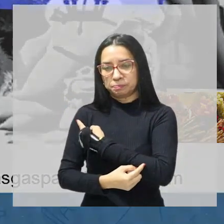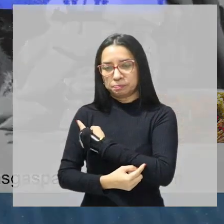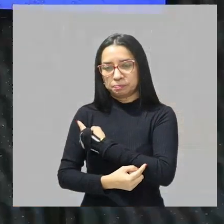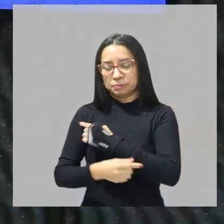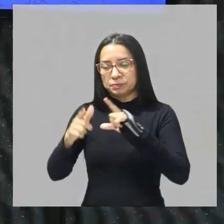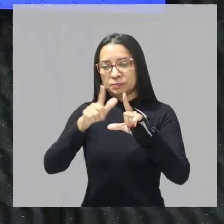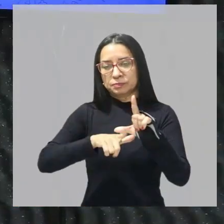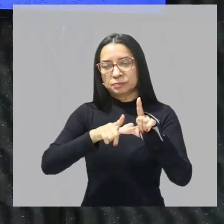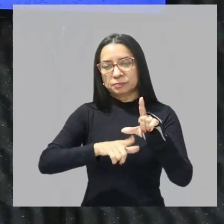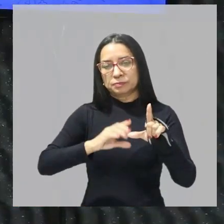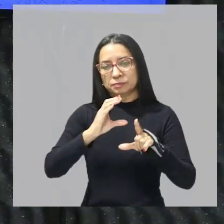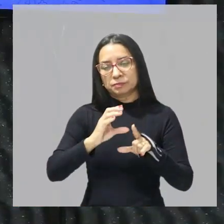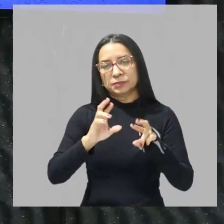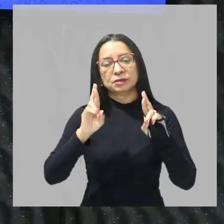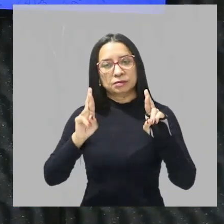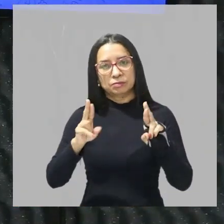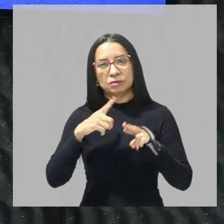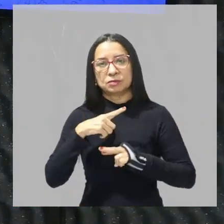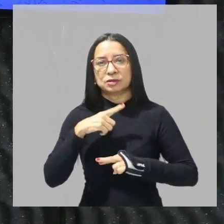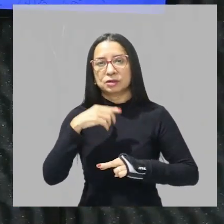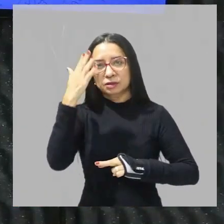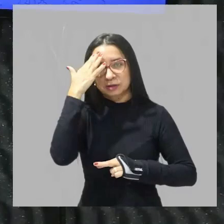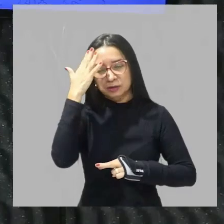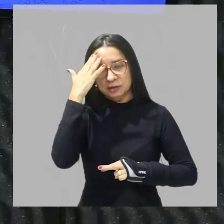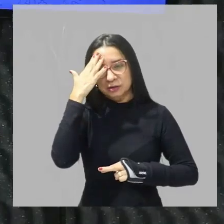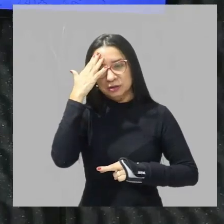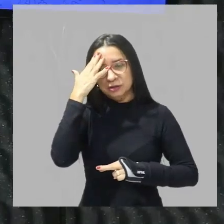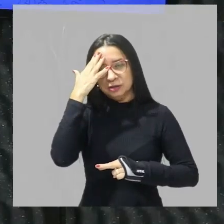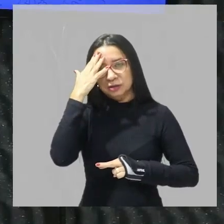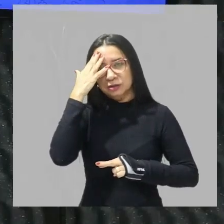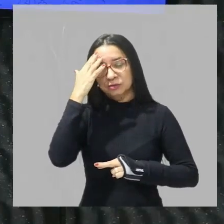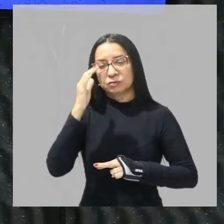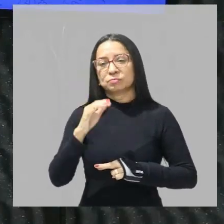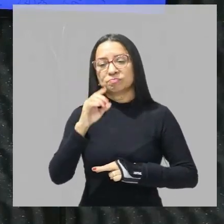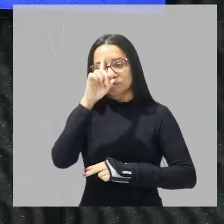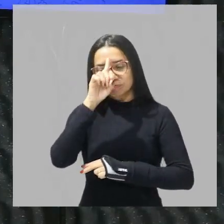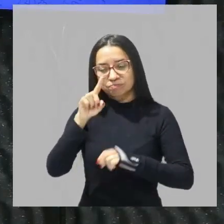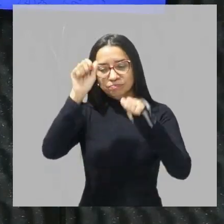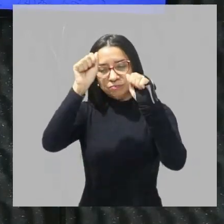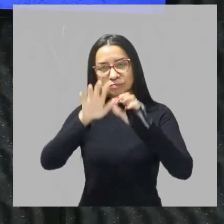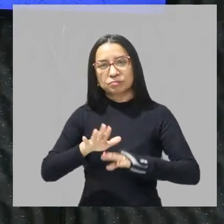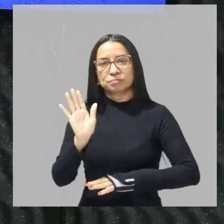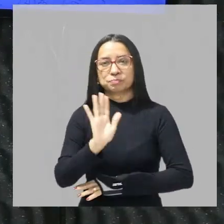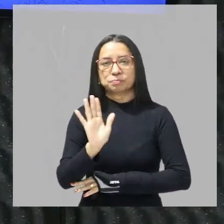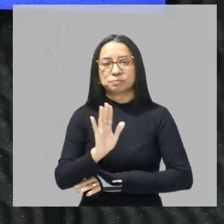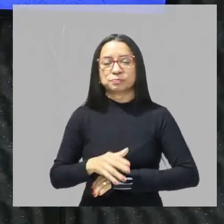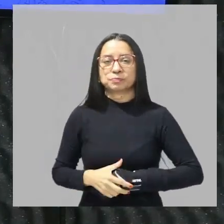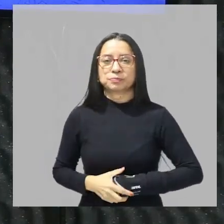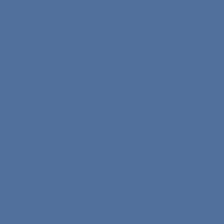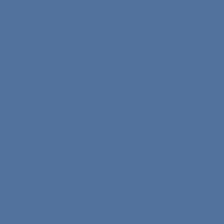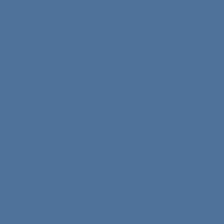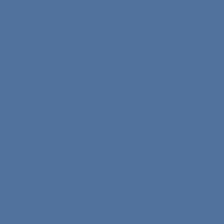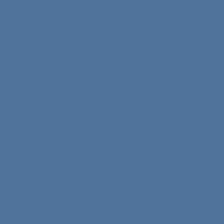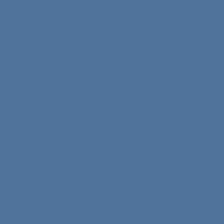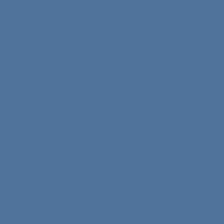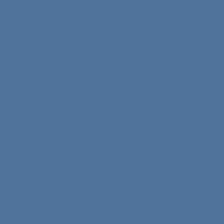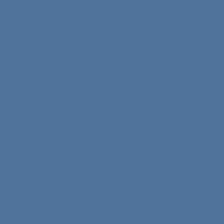consumidor terciário. Então espero que vocês tenham entendido. Fiquem com Deus e até mais. Tchau, tchau.